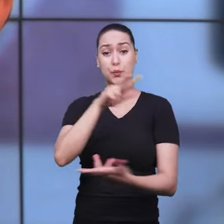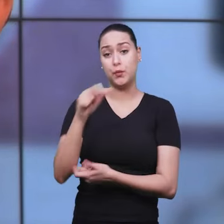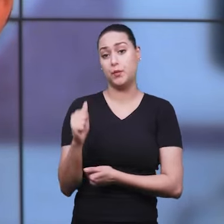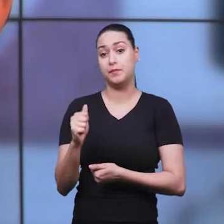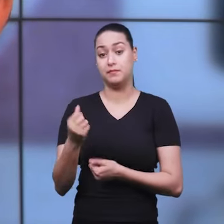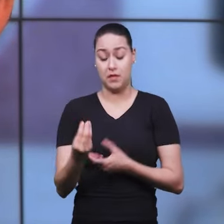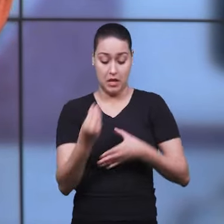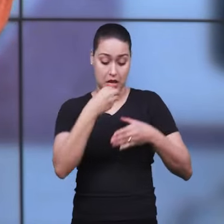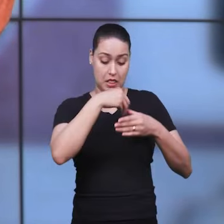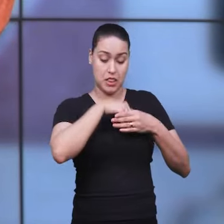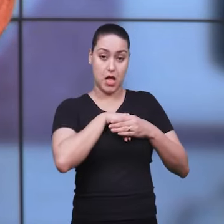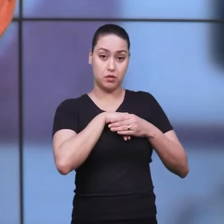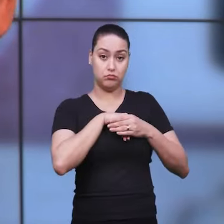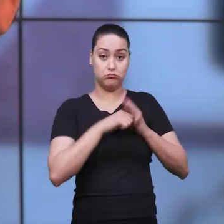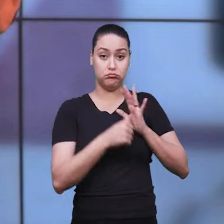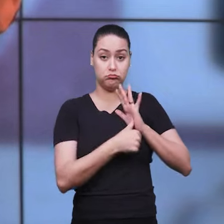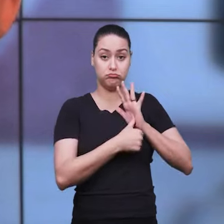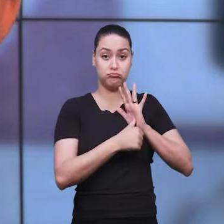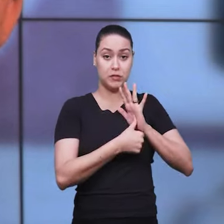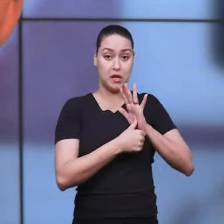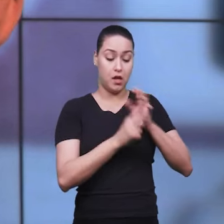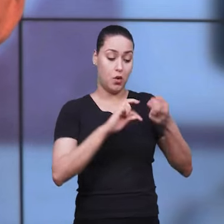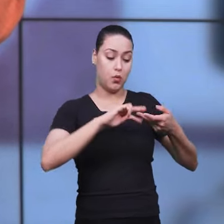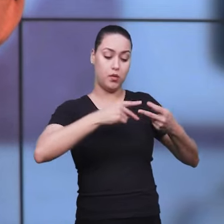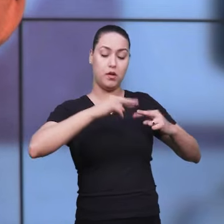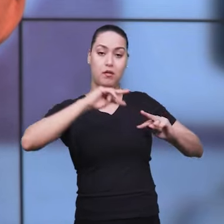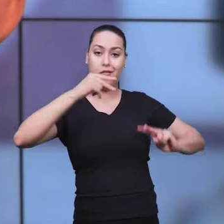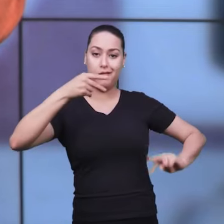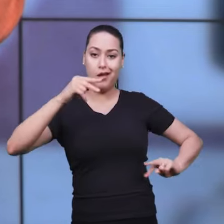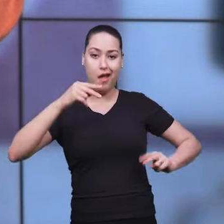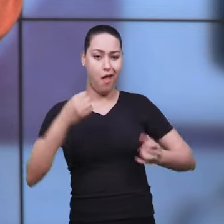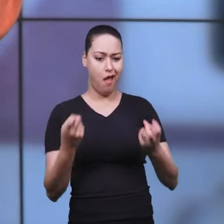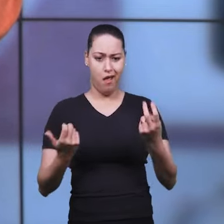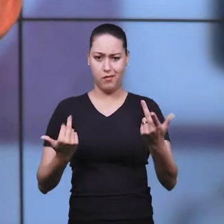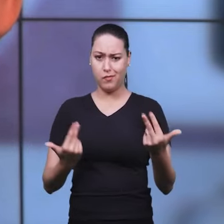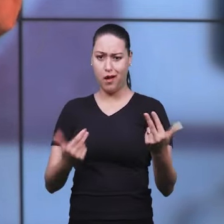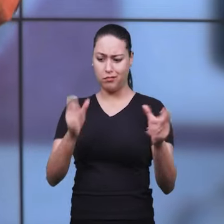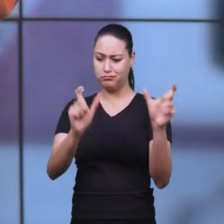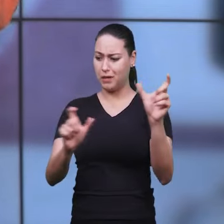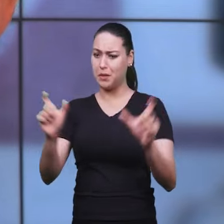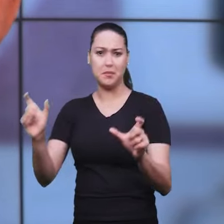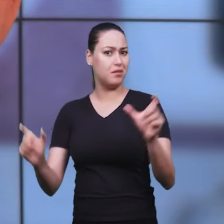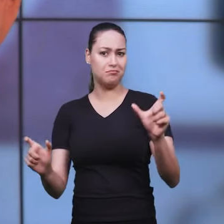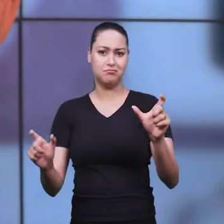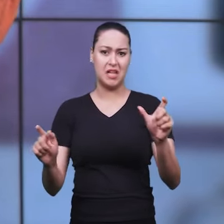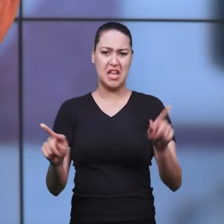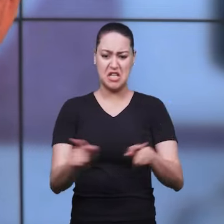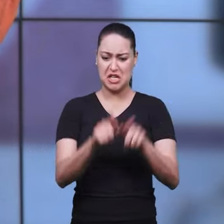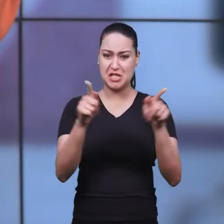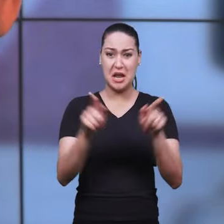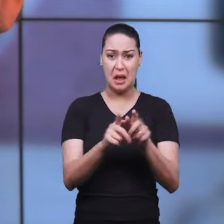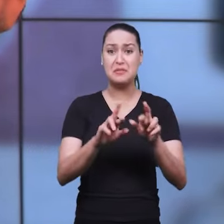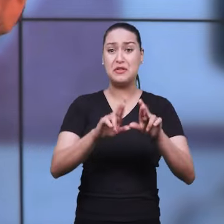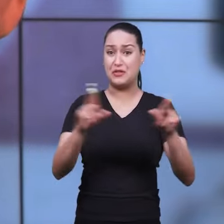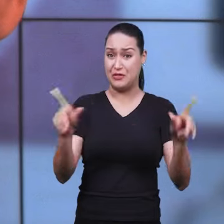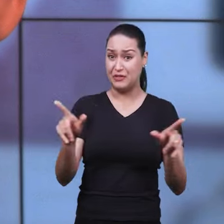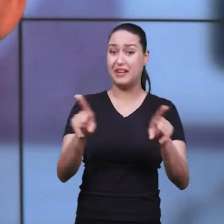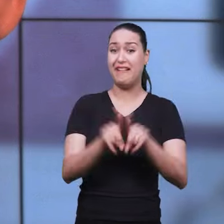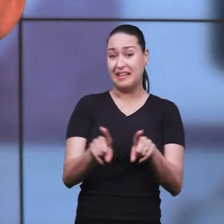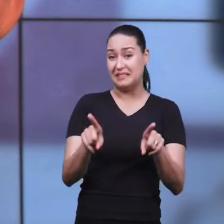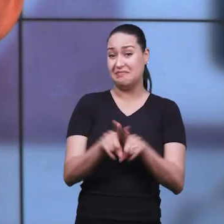interior temos uma identidade, um DNA que não é igual ao de ninguém, nem ao irmão gêmeo, e que